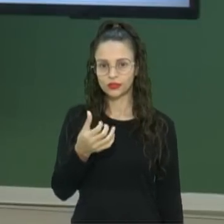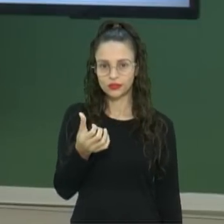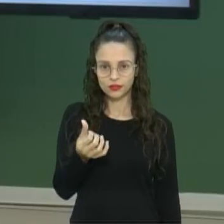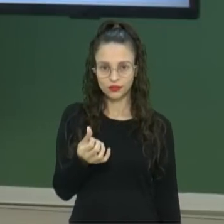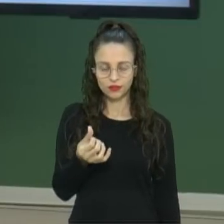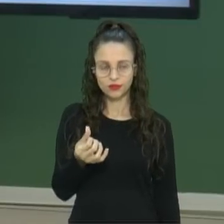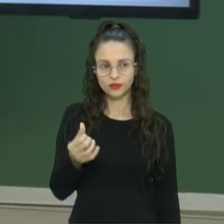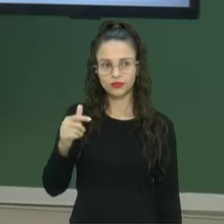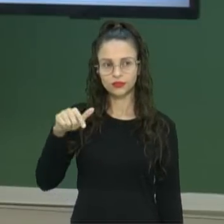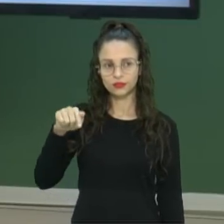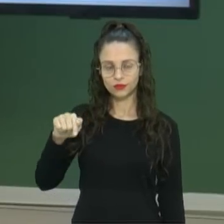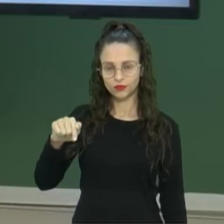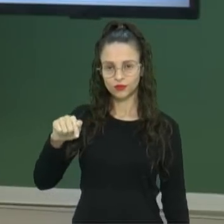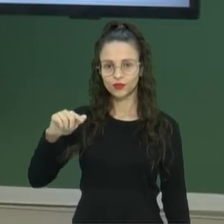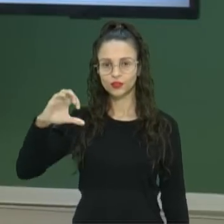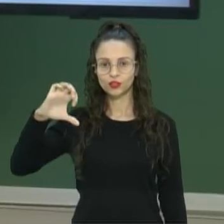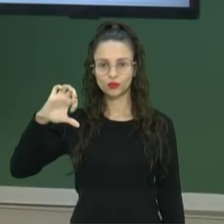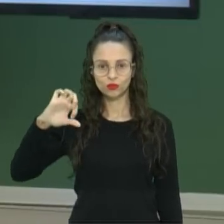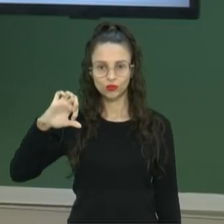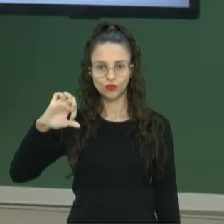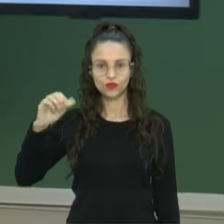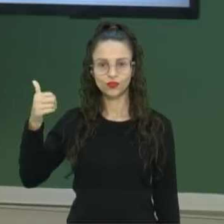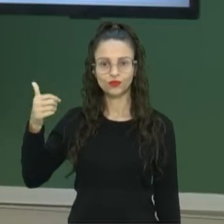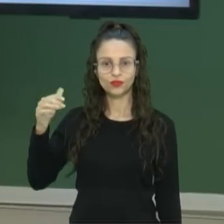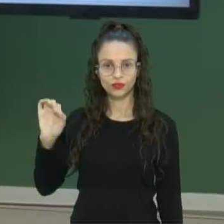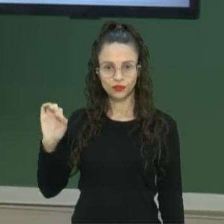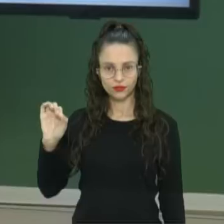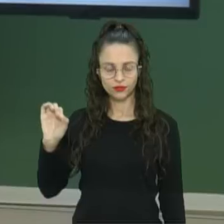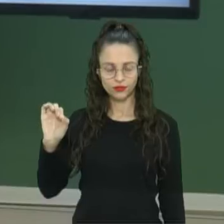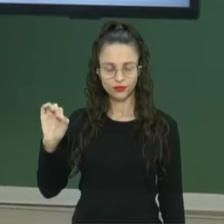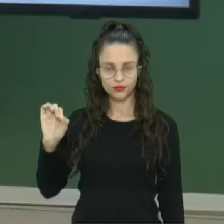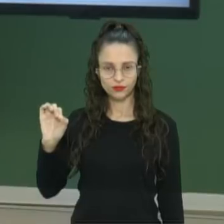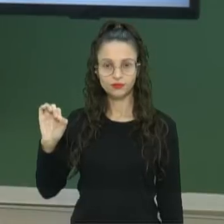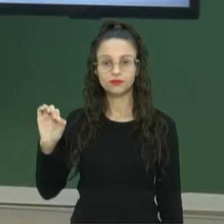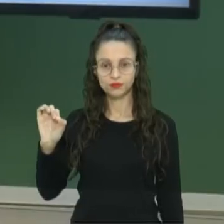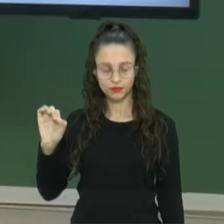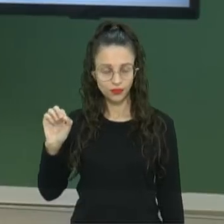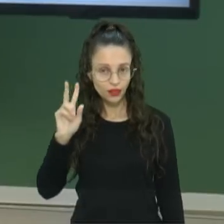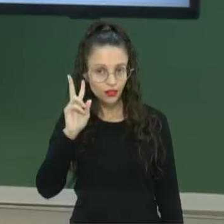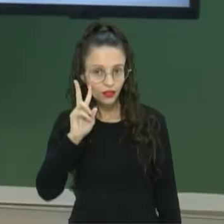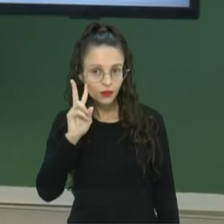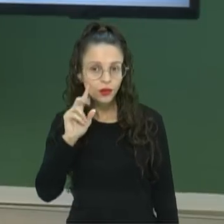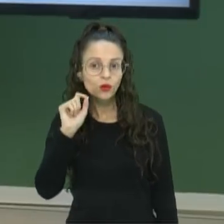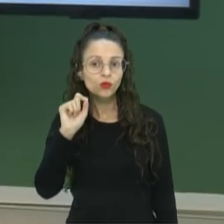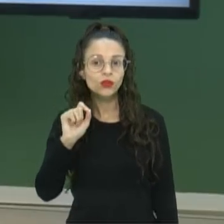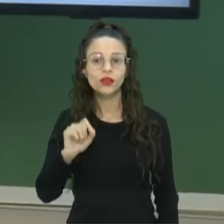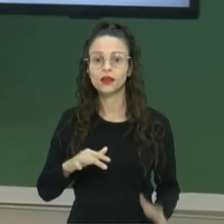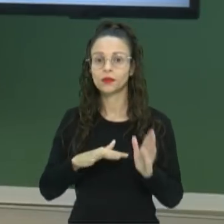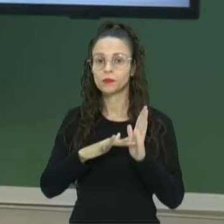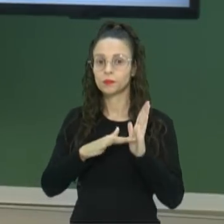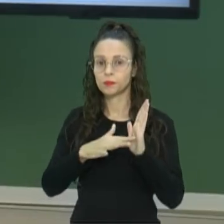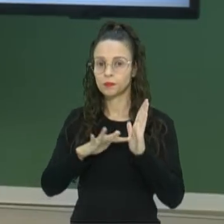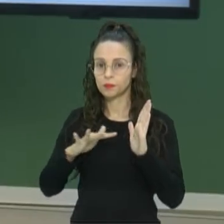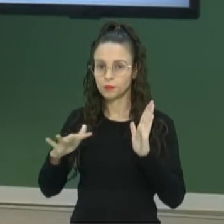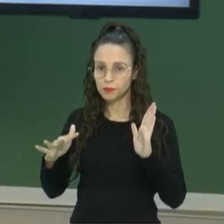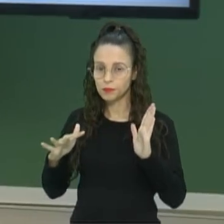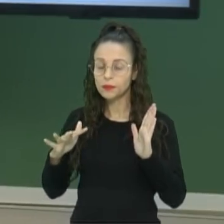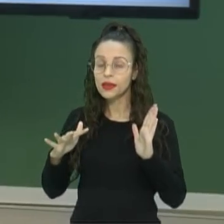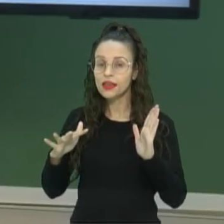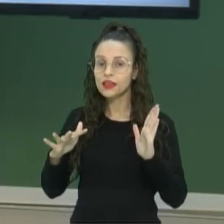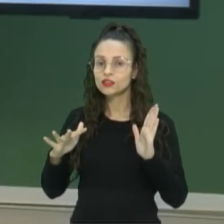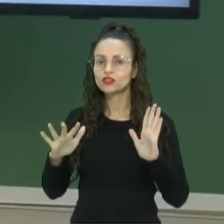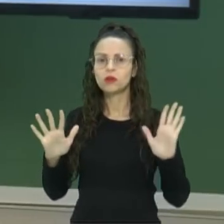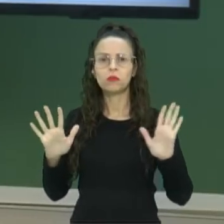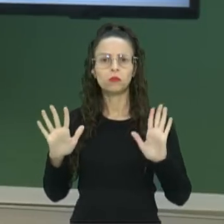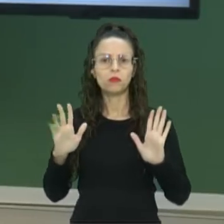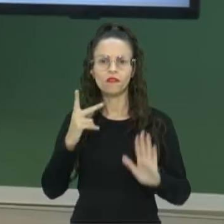6, 7, 9 e 10. Lembrando que é média aritmética. Ninguém